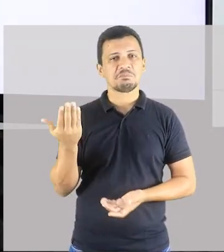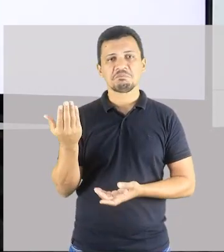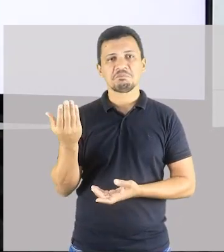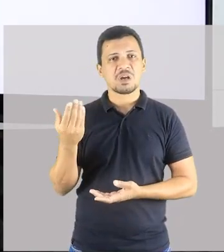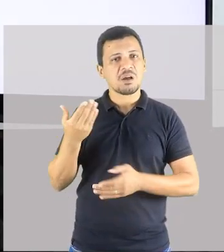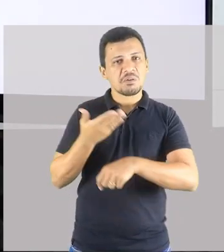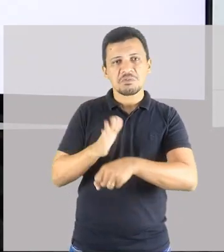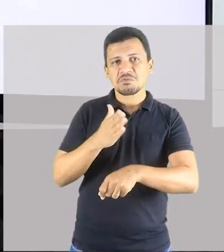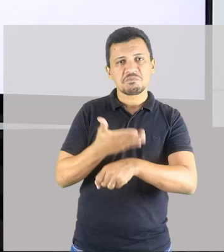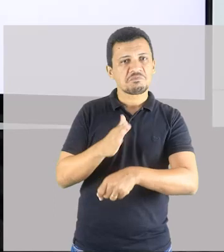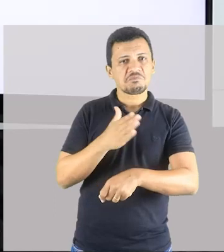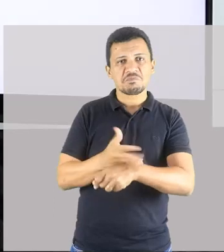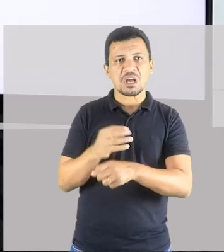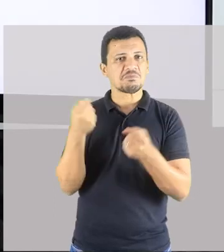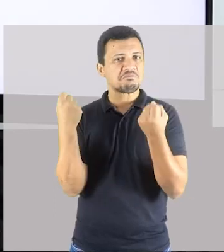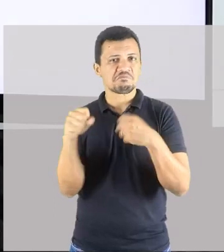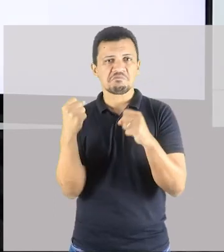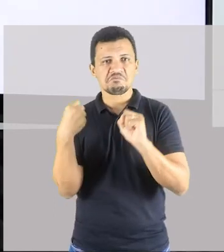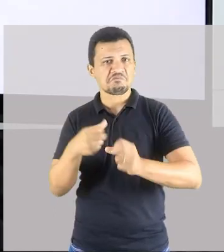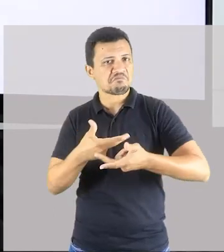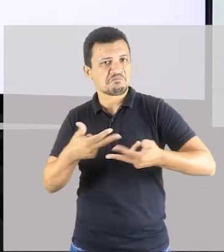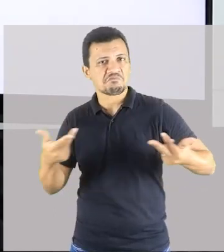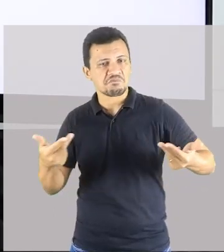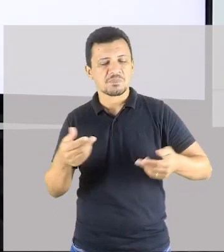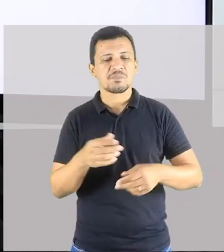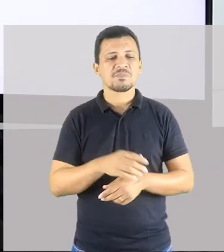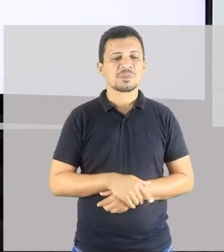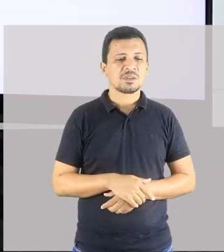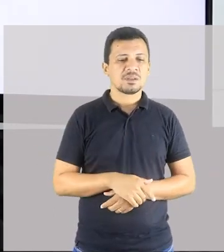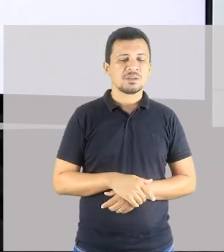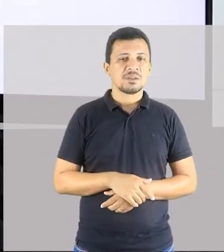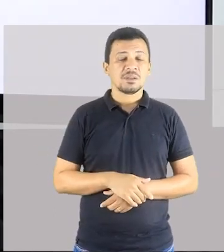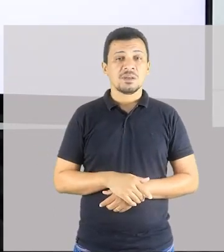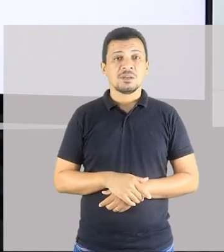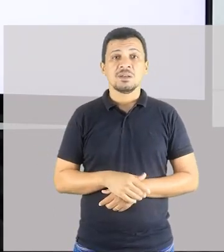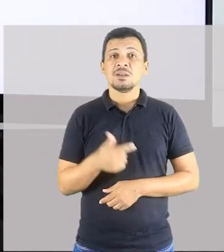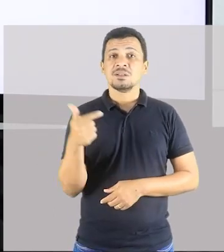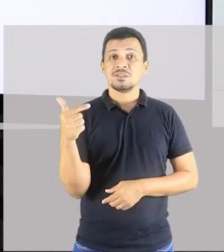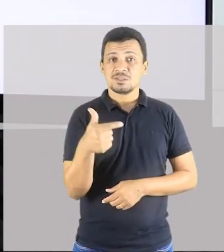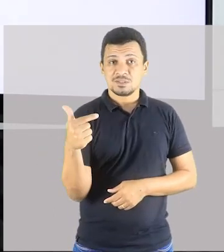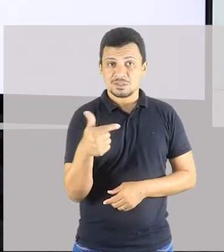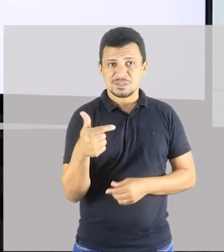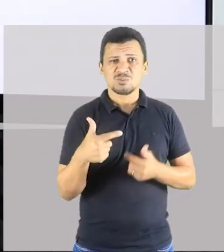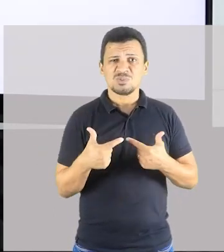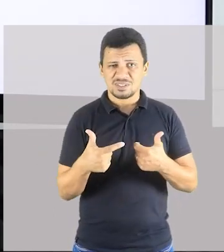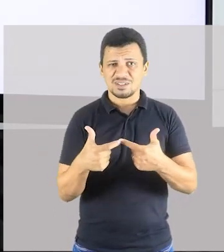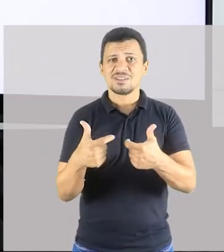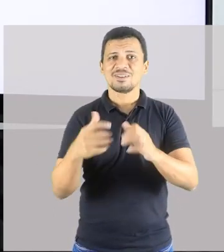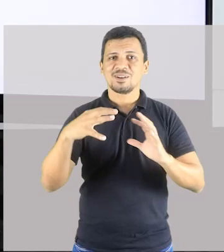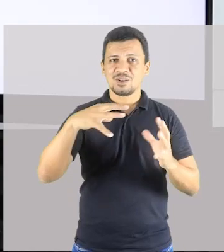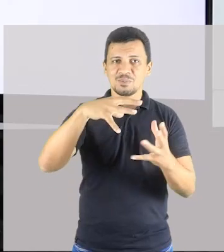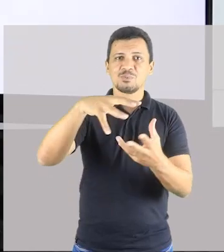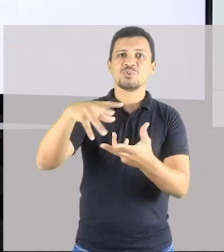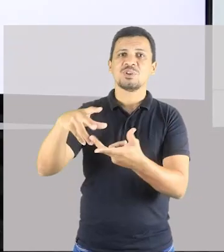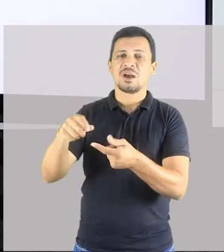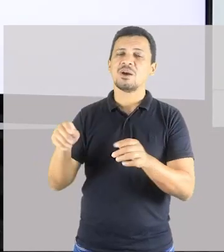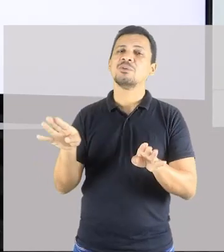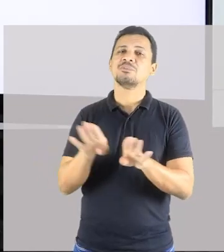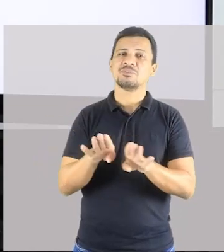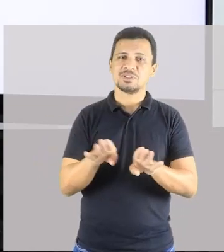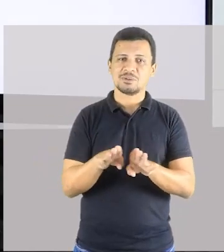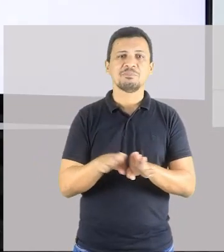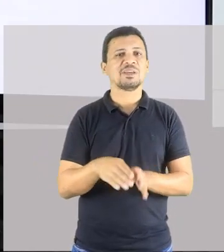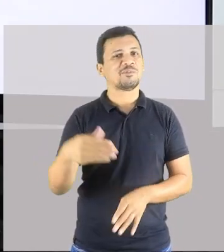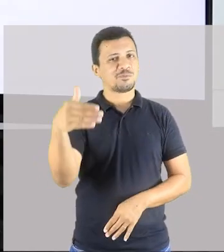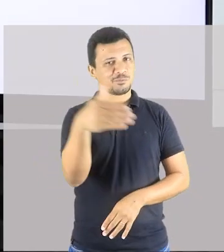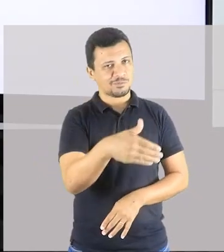das atividades. Na Grécia, na Segunda Guerra Mundial também foi muito frequente a